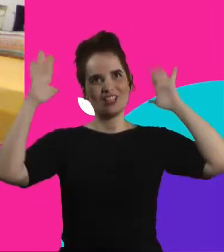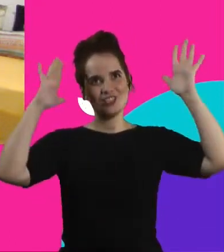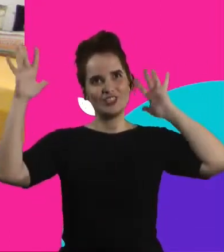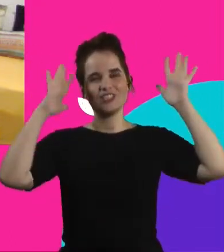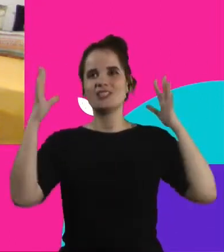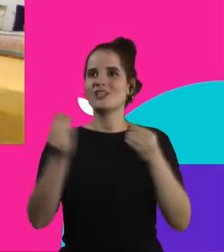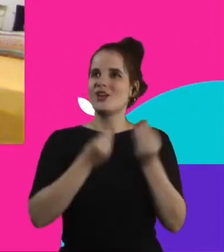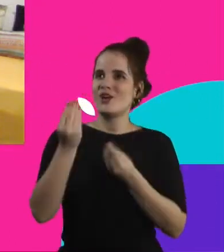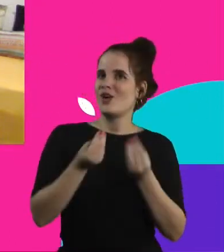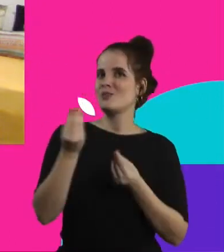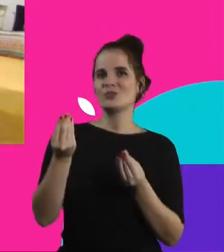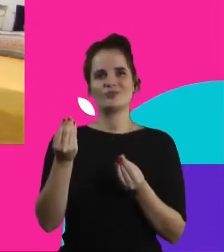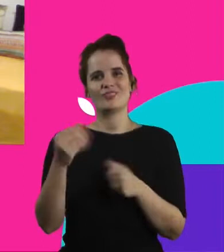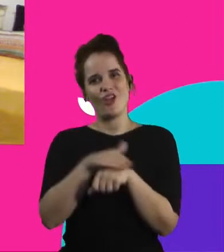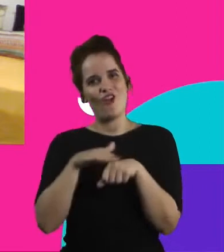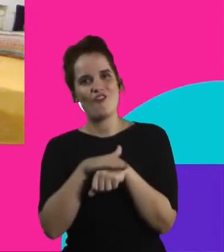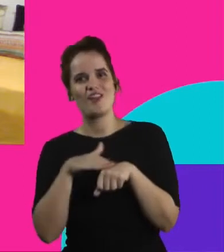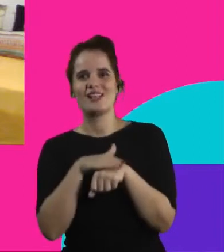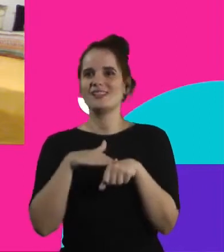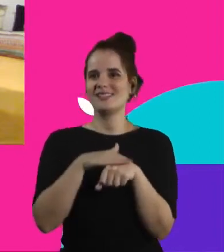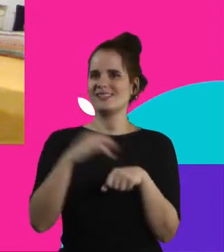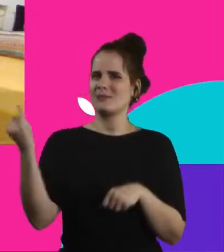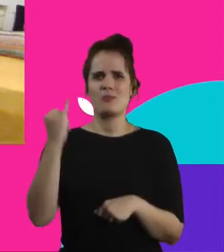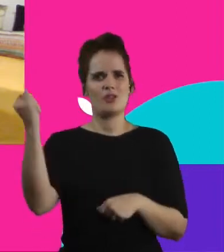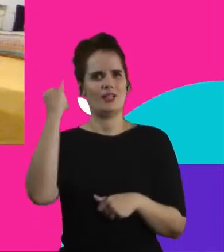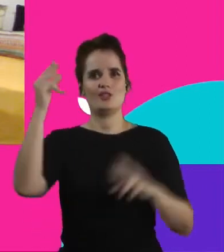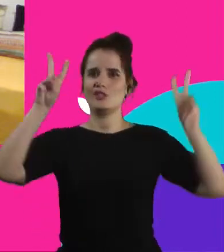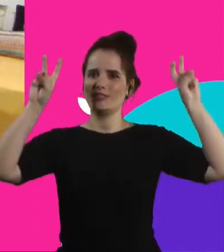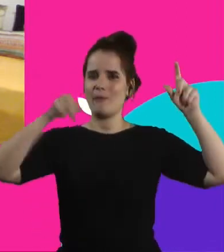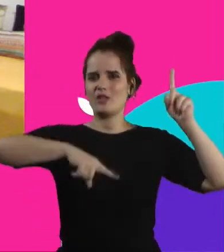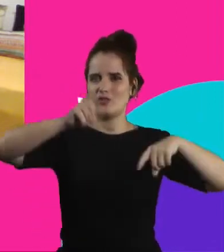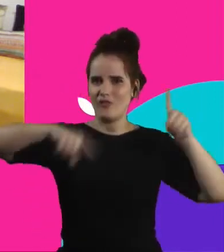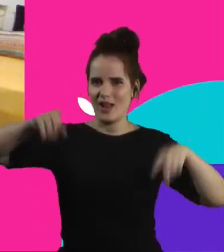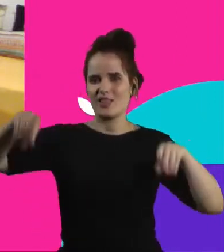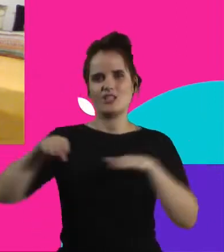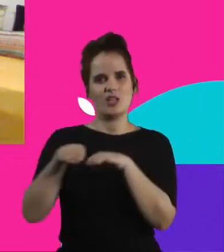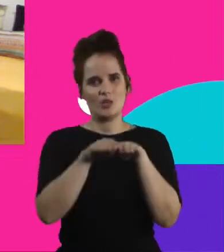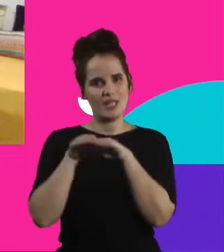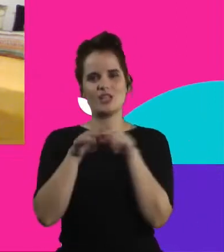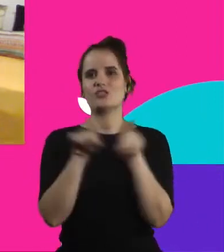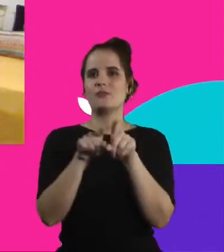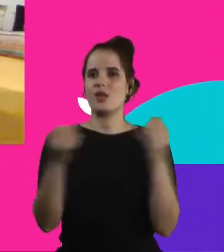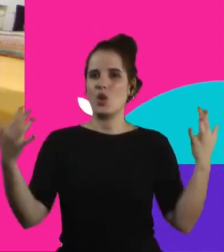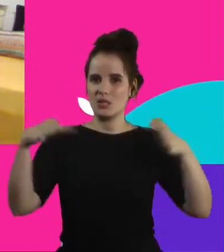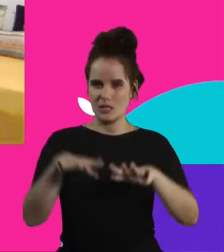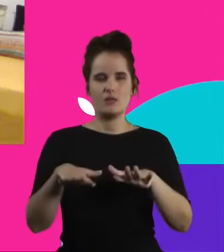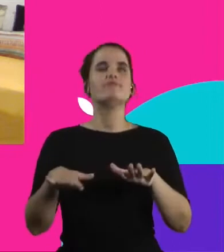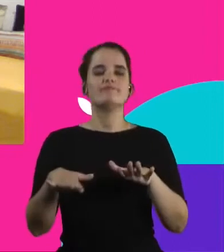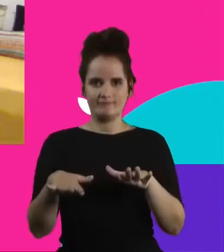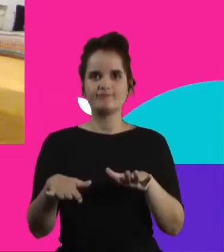nas profundezas de conversas que importam e trazer o tema de diversidade, equidade e inclusão para cá realmente está